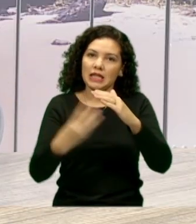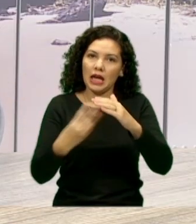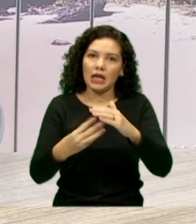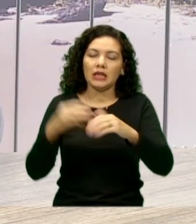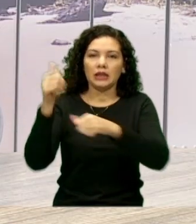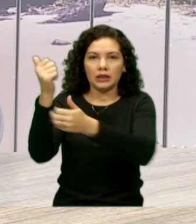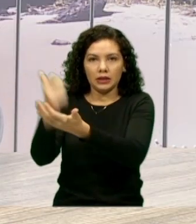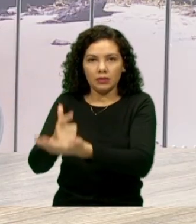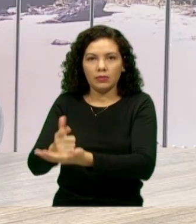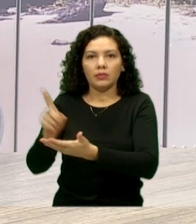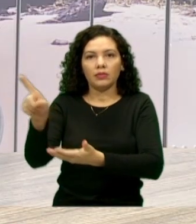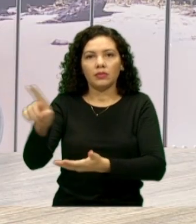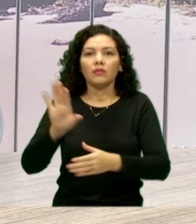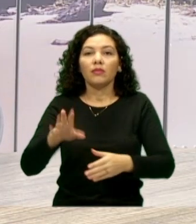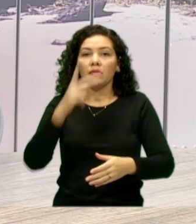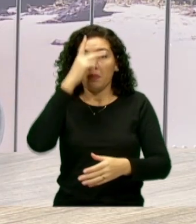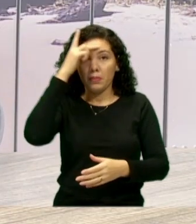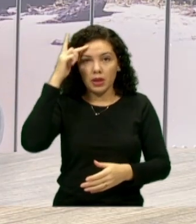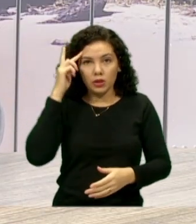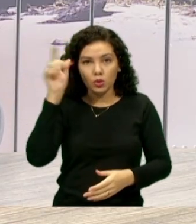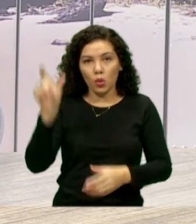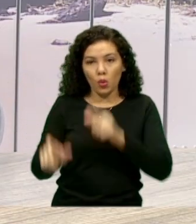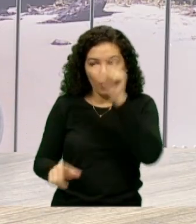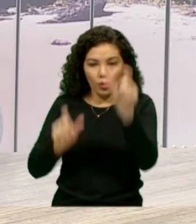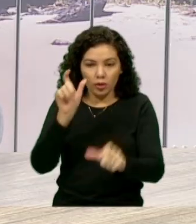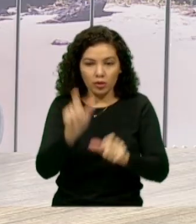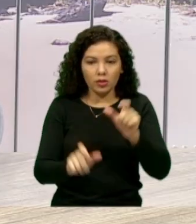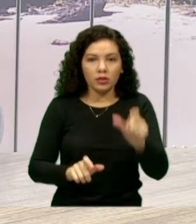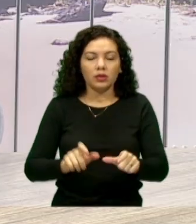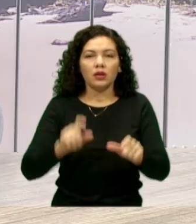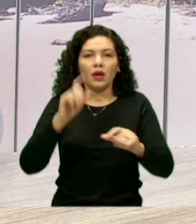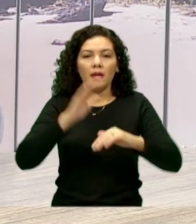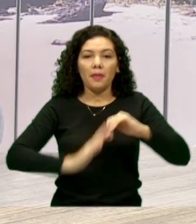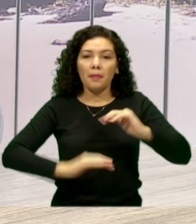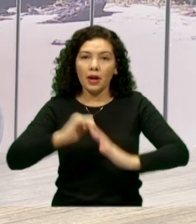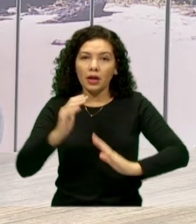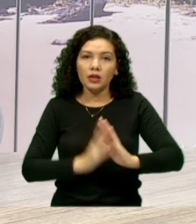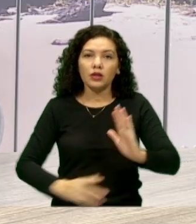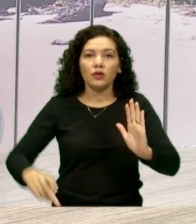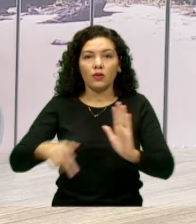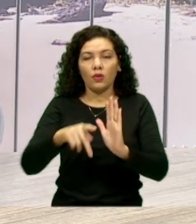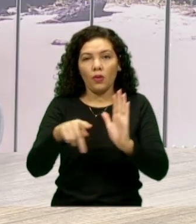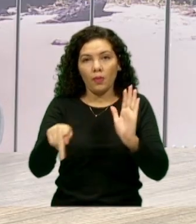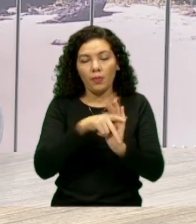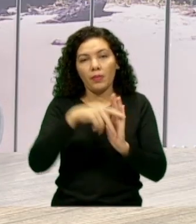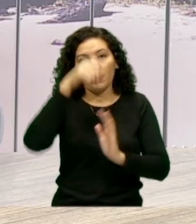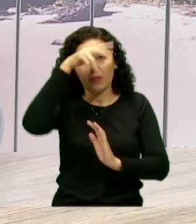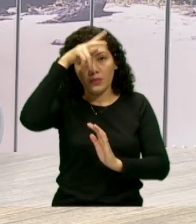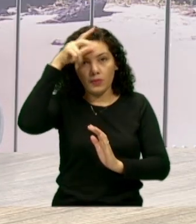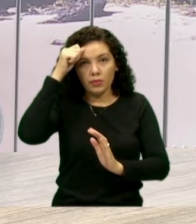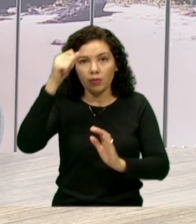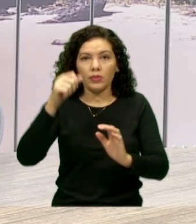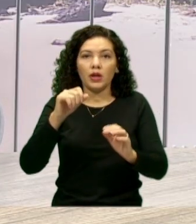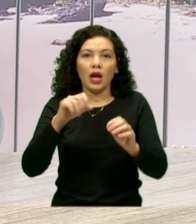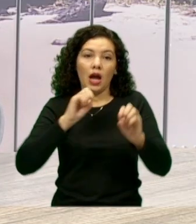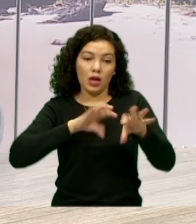pessoas, funcionários, sempre foi uma prática do município, inclusive a educação faz isso até